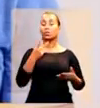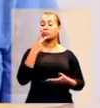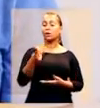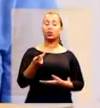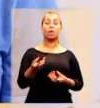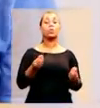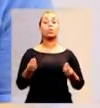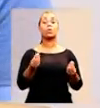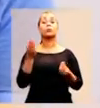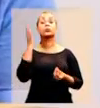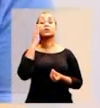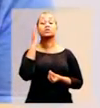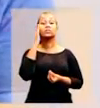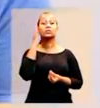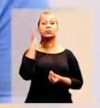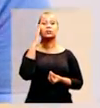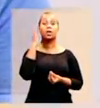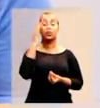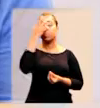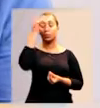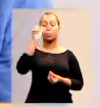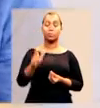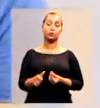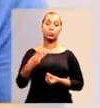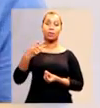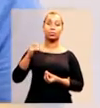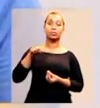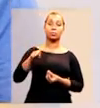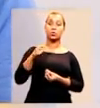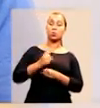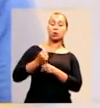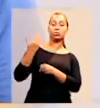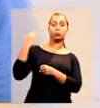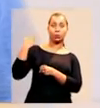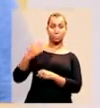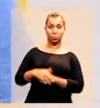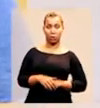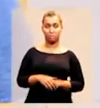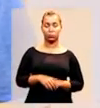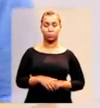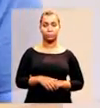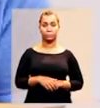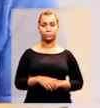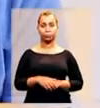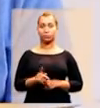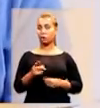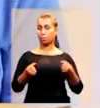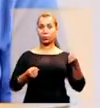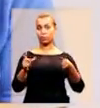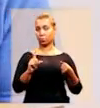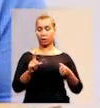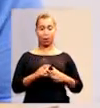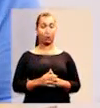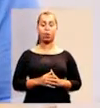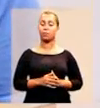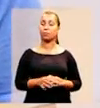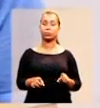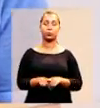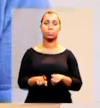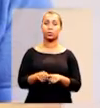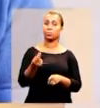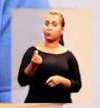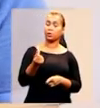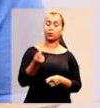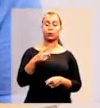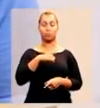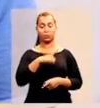Olha, eu quero dizer assim, como é que a gente sabe como era o ser humano há 30 mil anos atrás? Não é pelo automóvel que estava lá, não é